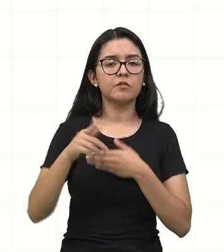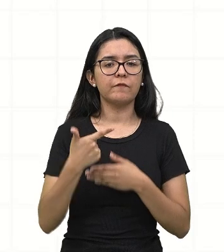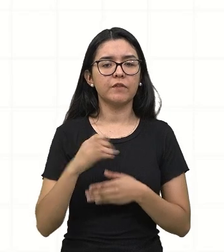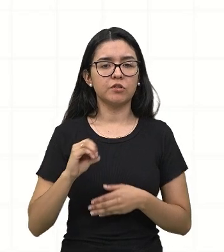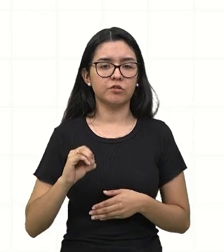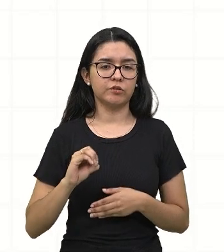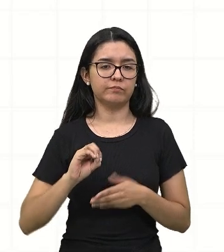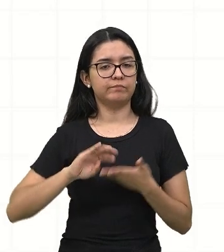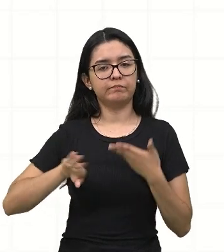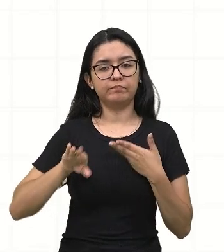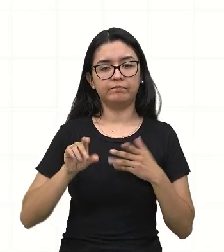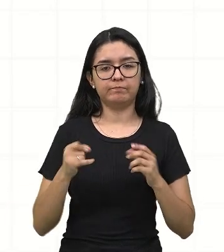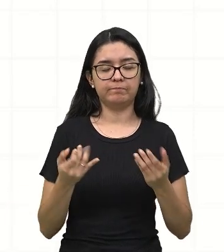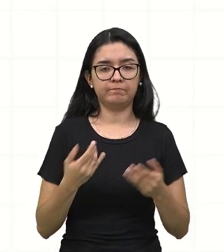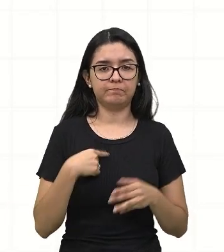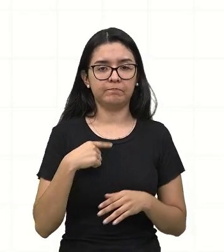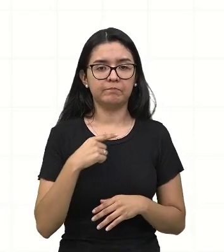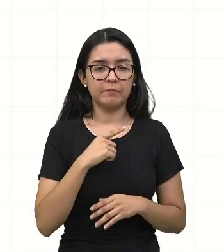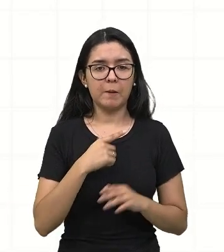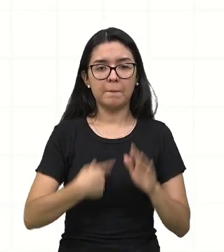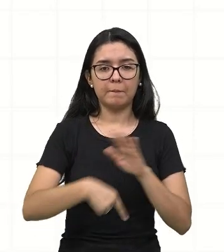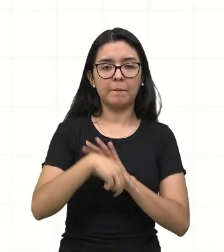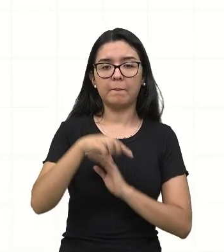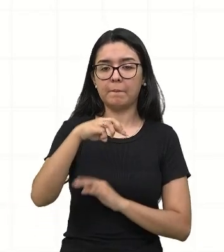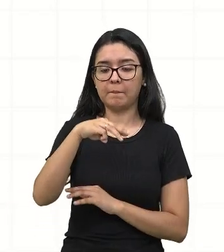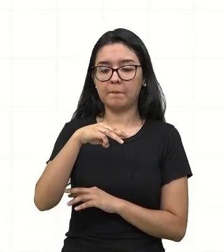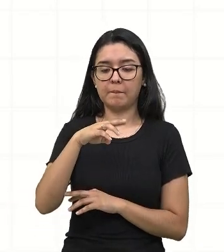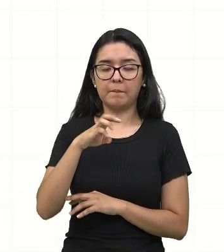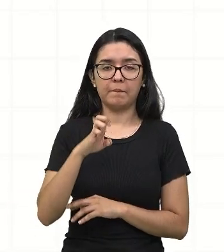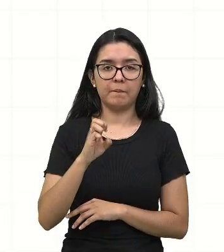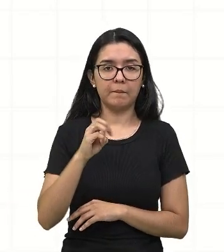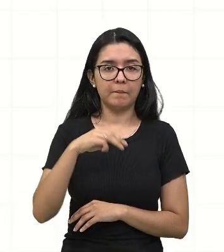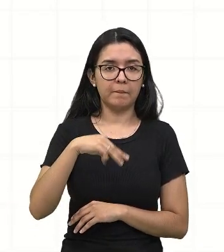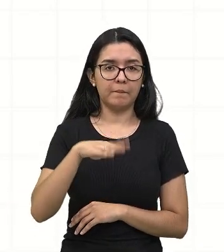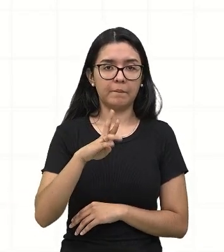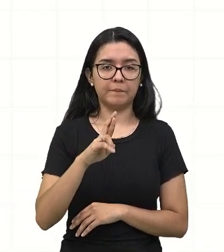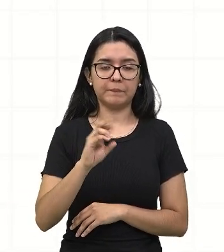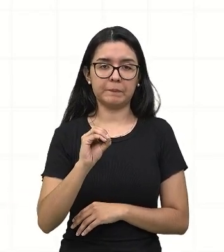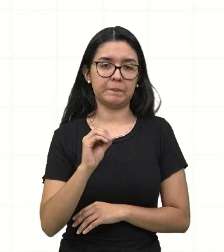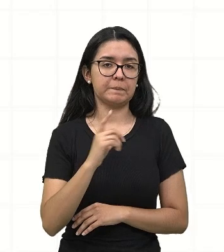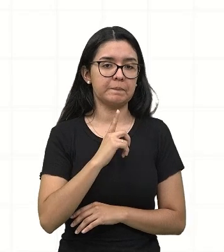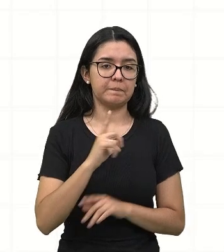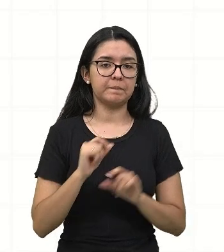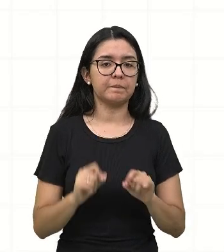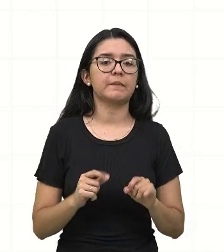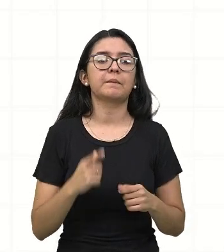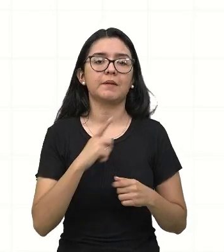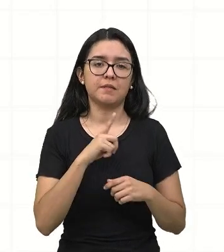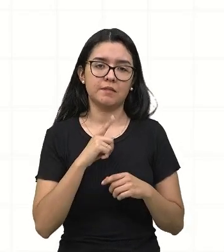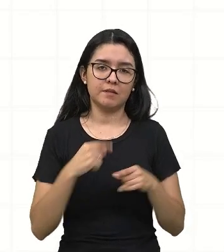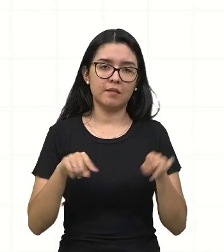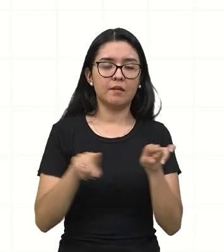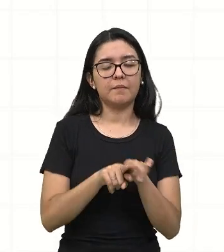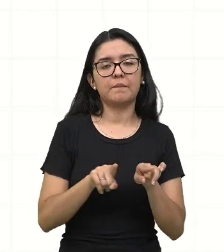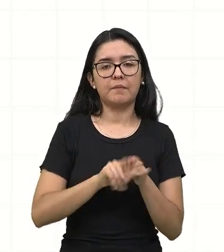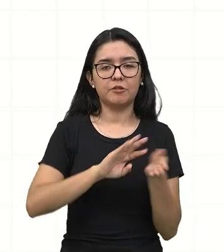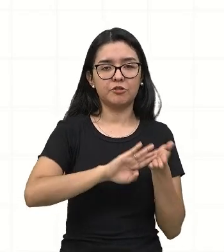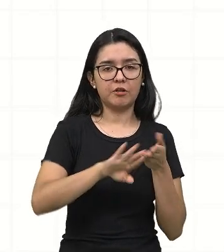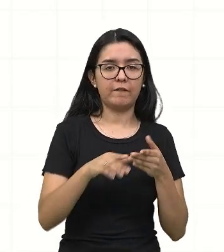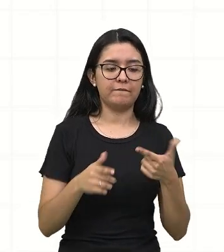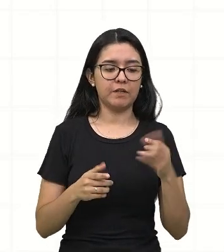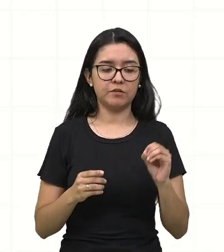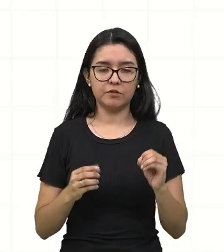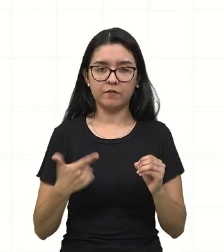lado, que nós chamamos de membro aqui na operação matemática, obrigatoriamente você tem que retirar o mesmo valor do outro lado, e fazendo